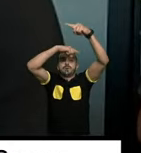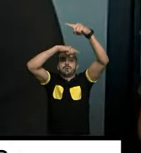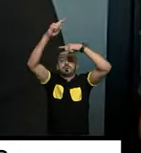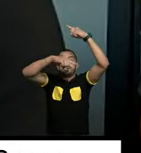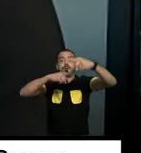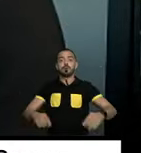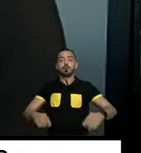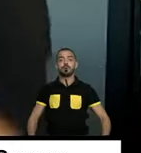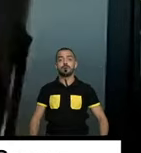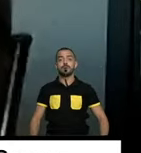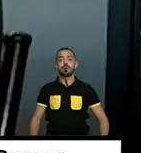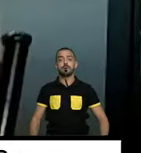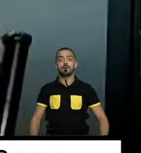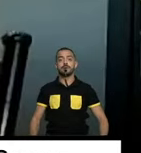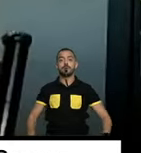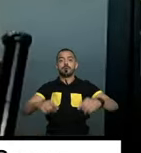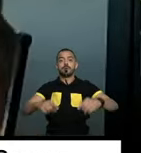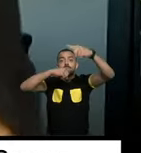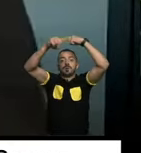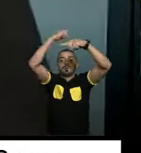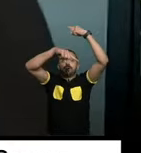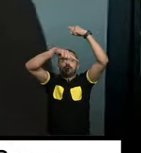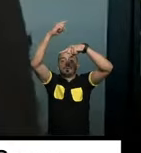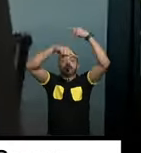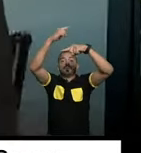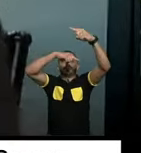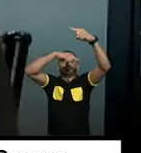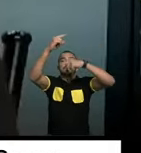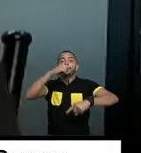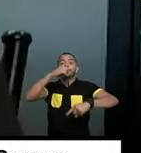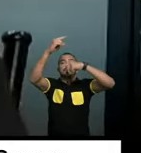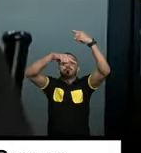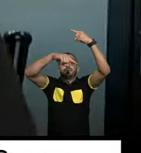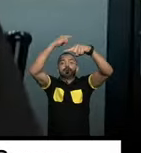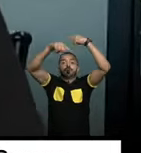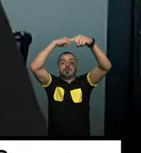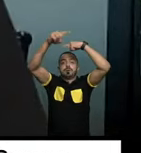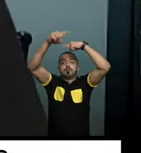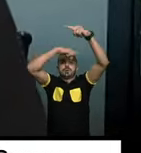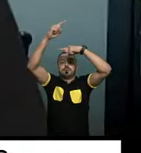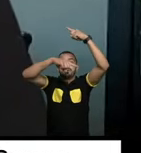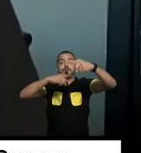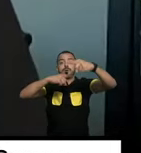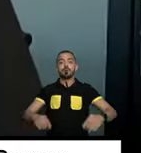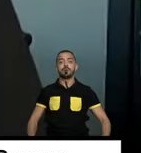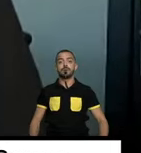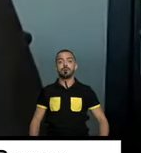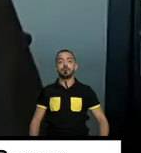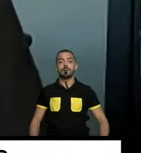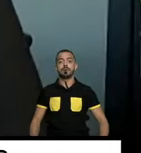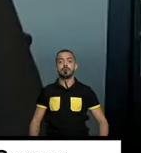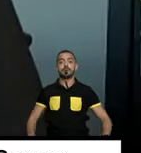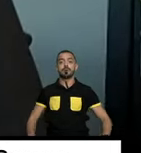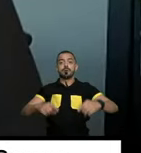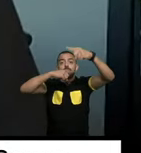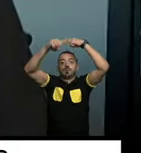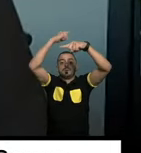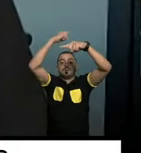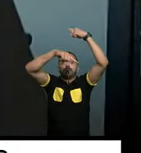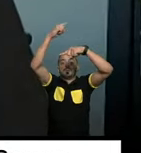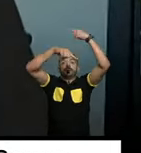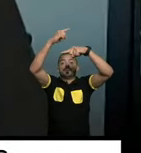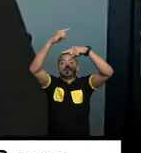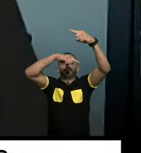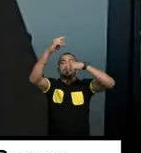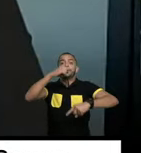parou prendeu distribuiu a dominada pelo time atleticano lá vem galo Olha o zaro na organização abertura pela meia